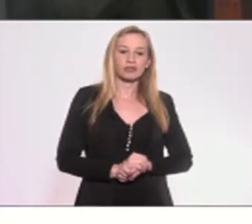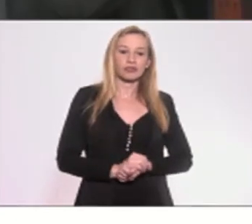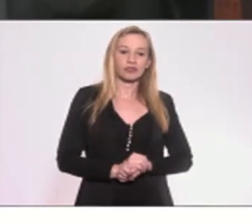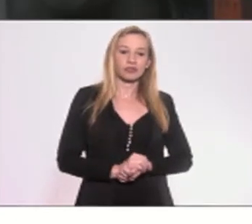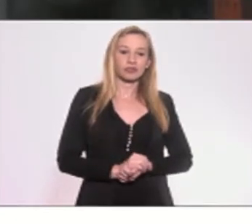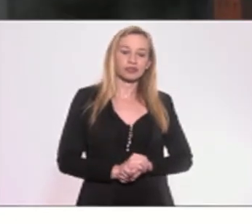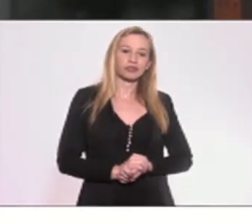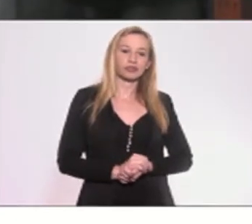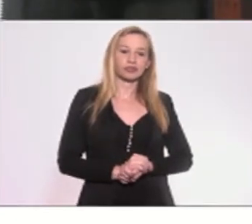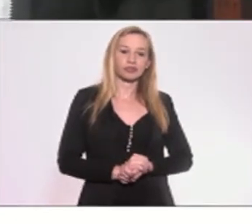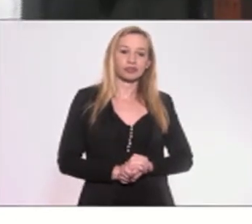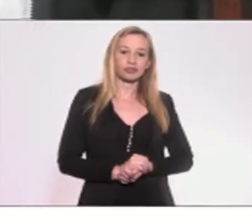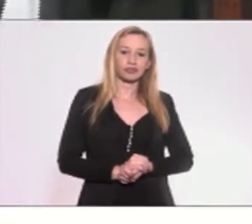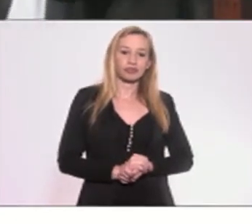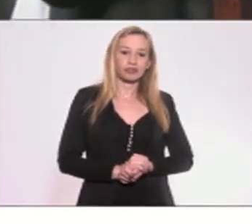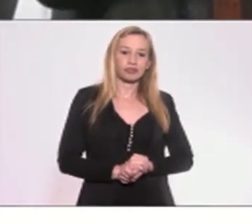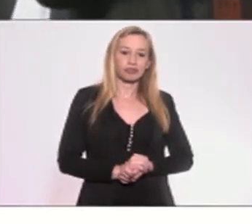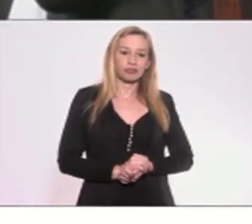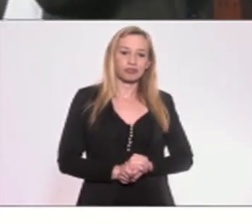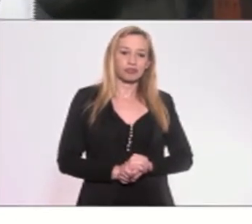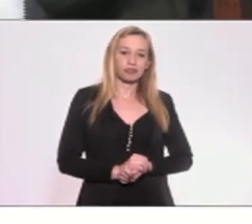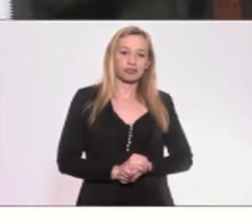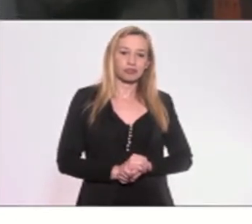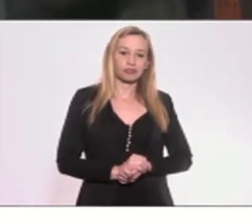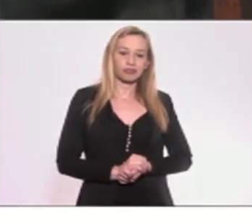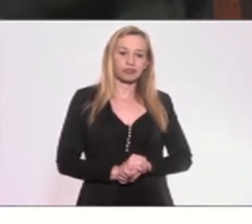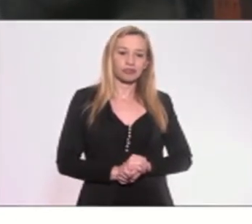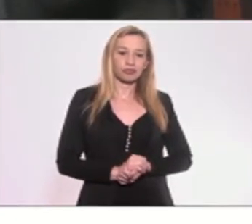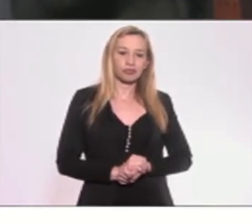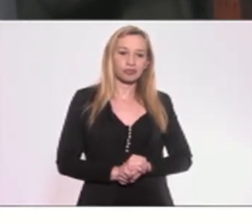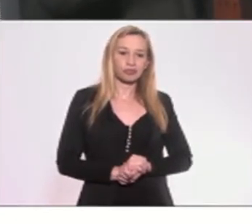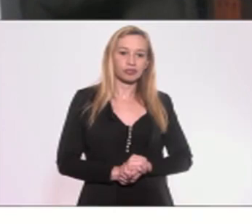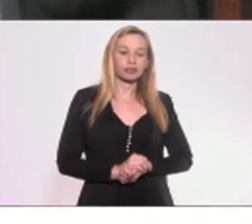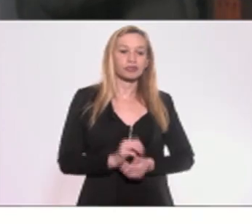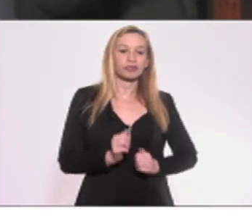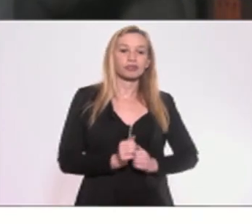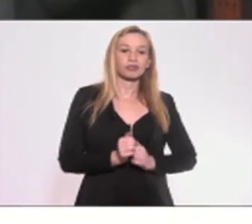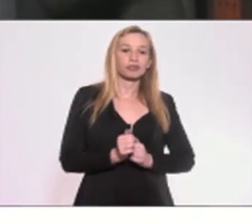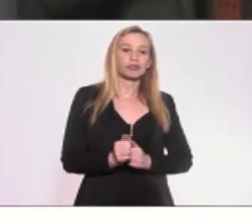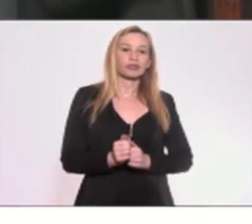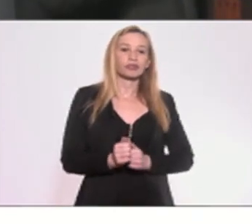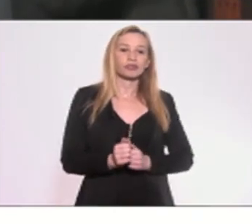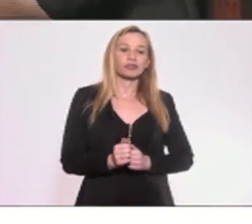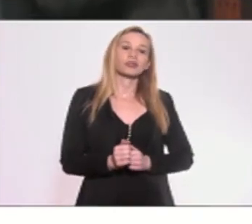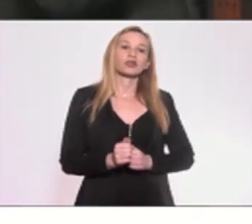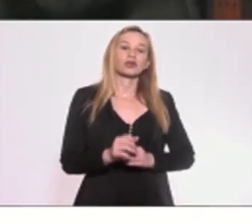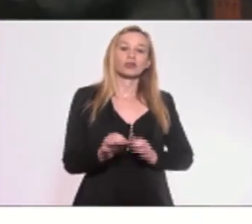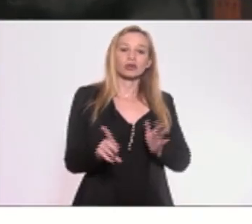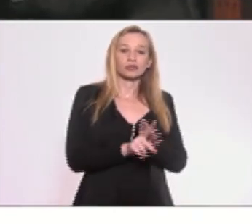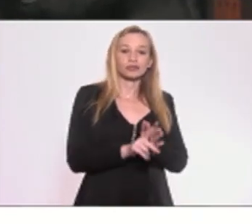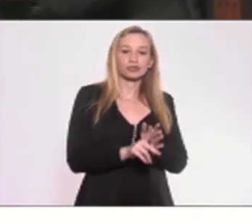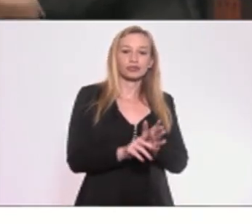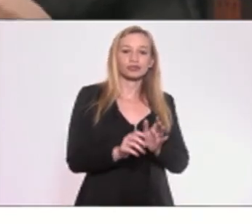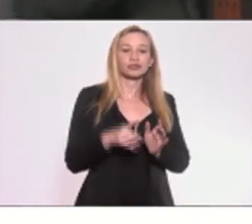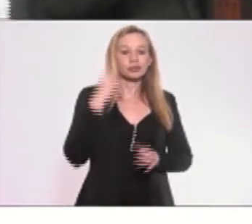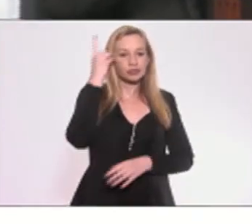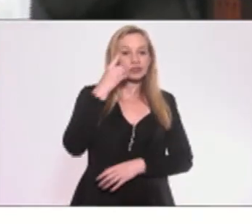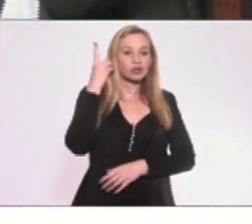sim, aprova o projeto. Votando não, rejeita o projeto. Para encaminhar a favor do projeto, deputado Rodrigo